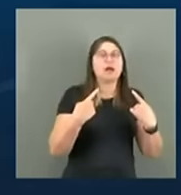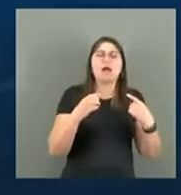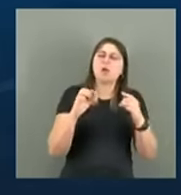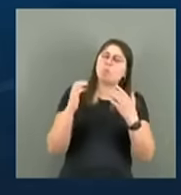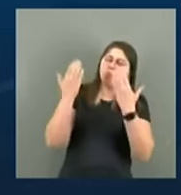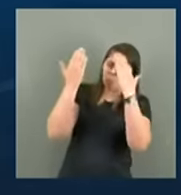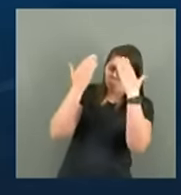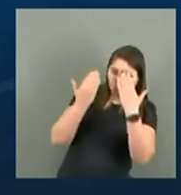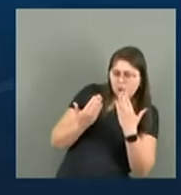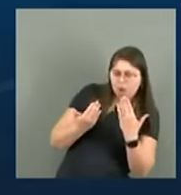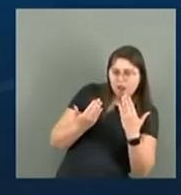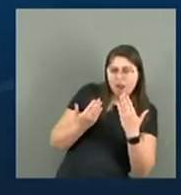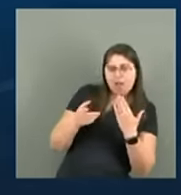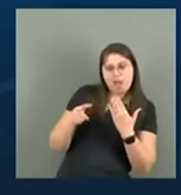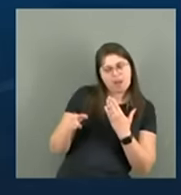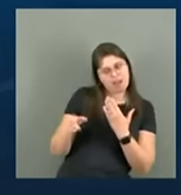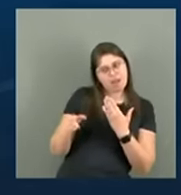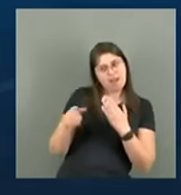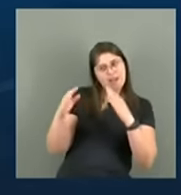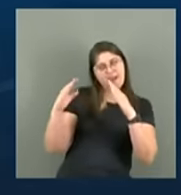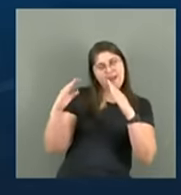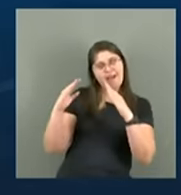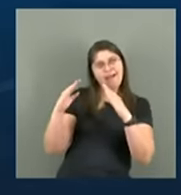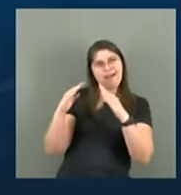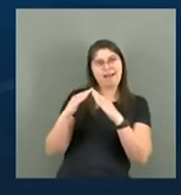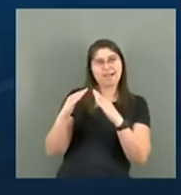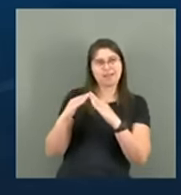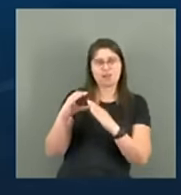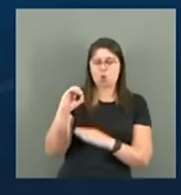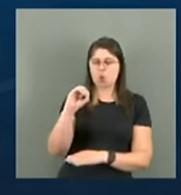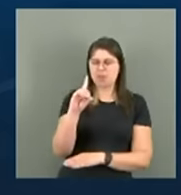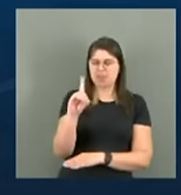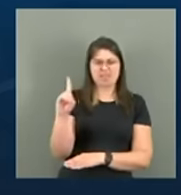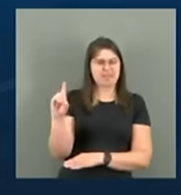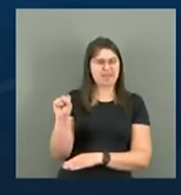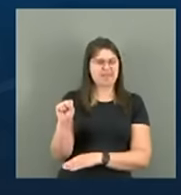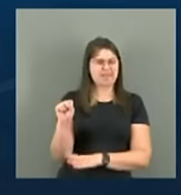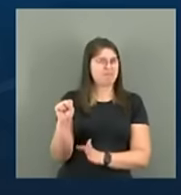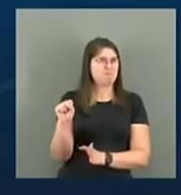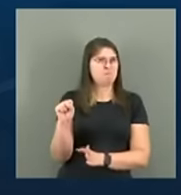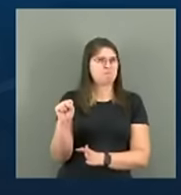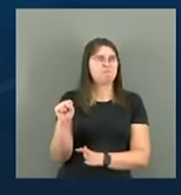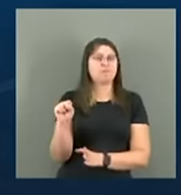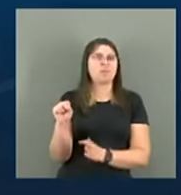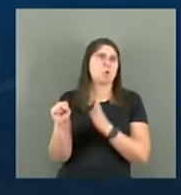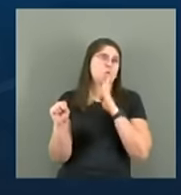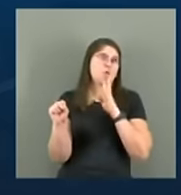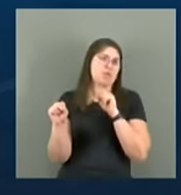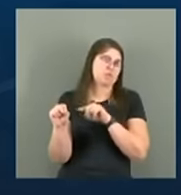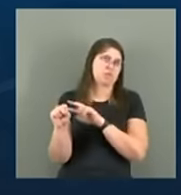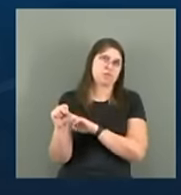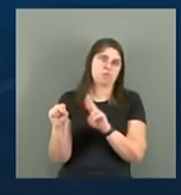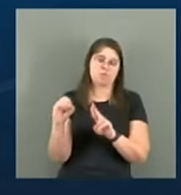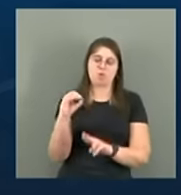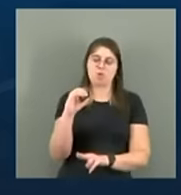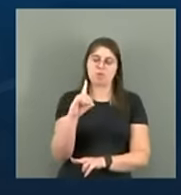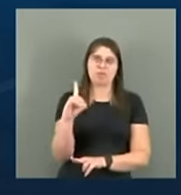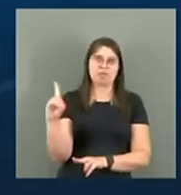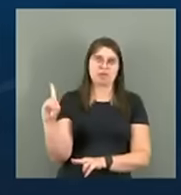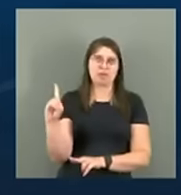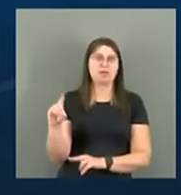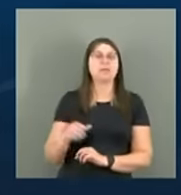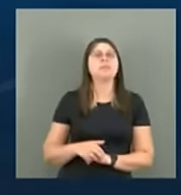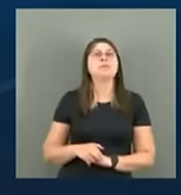os fatos das casas de aposta, que a gente chama de ODDs, eu não sei como vocês conhecem aí, mas a mais conhecida é o